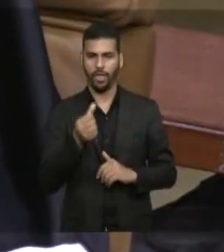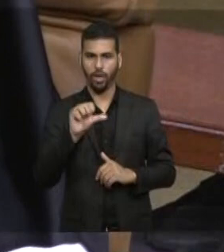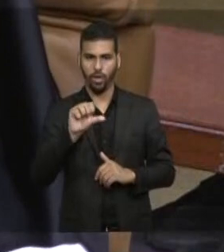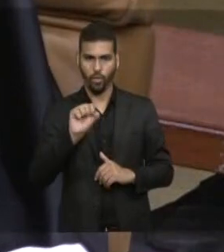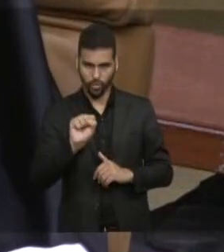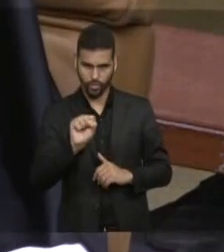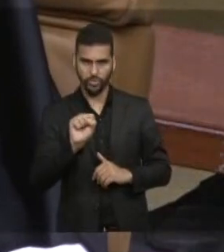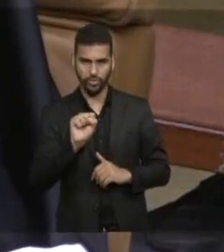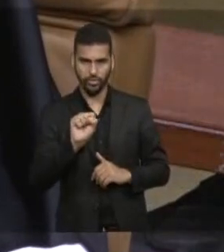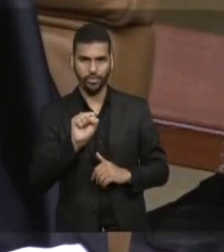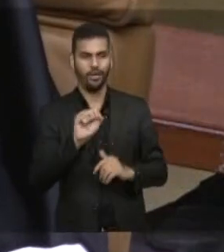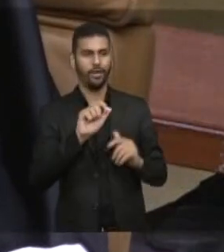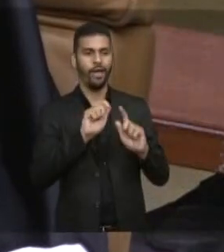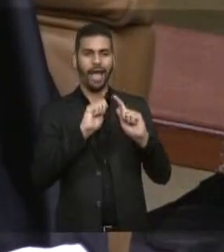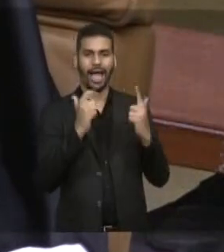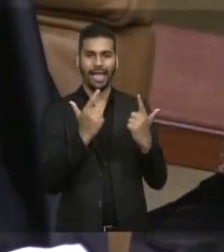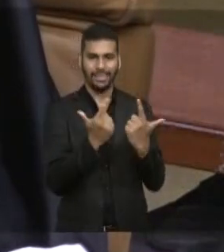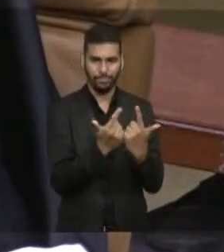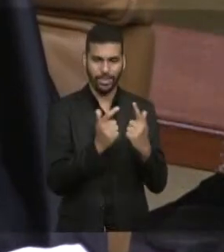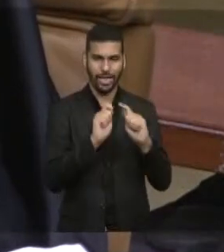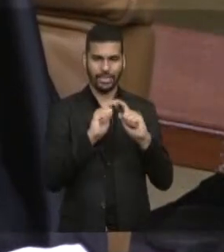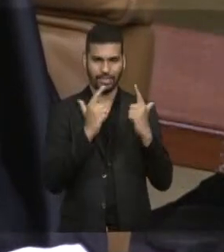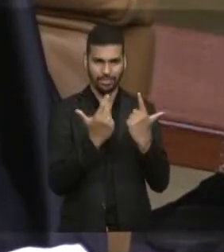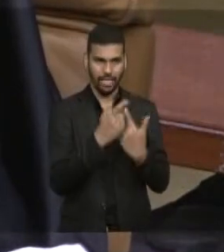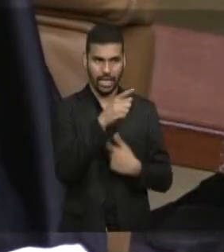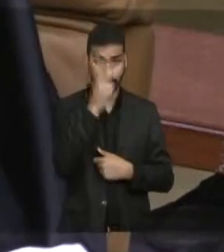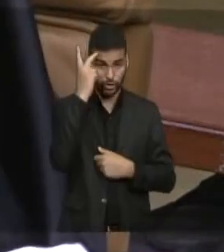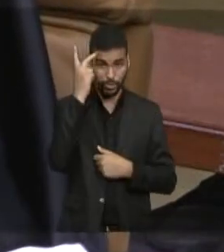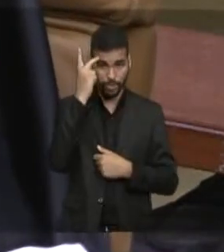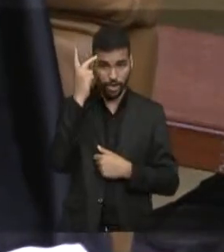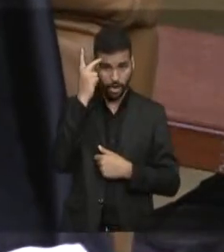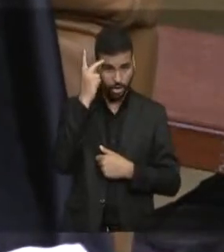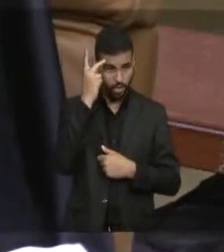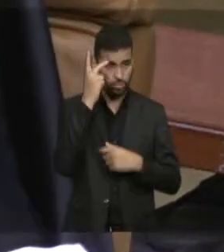da assembleias Legislativa e estado de São Paulo sustentou